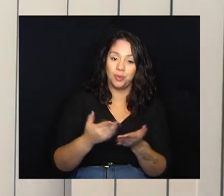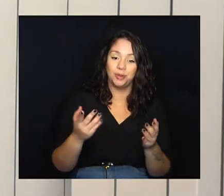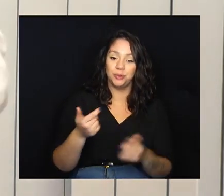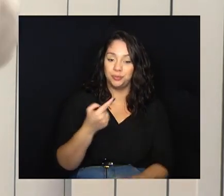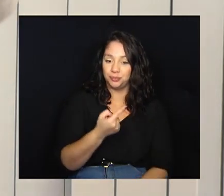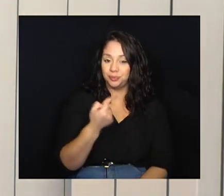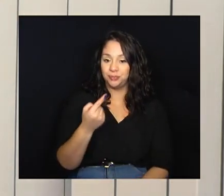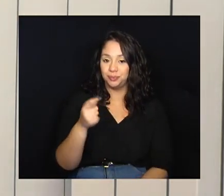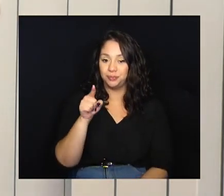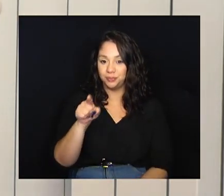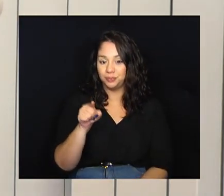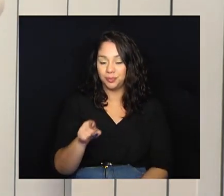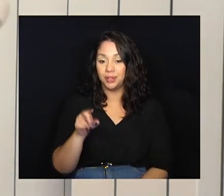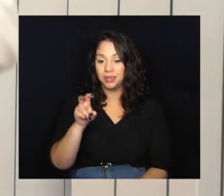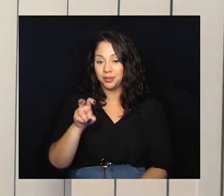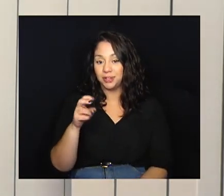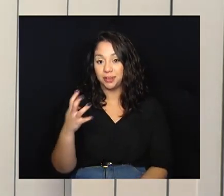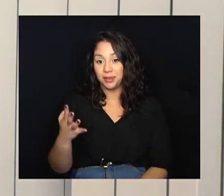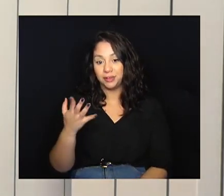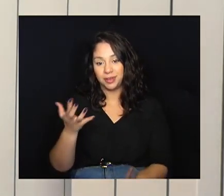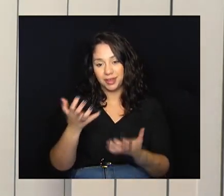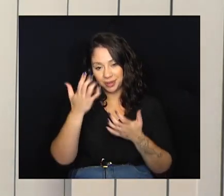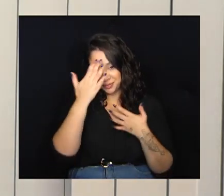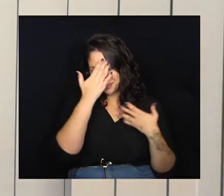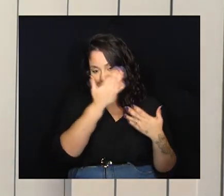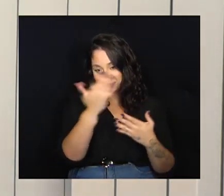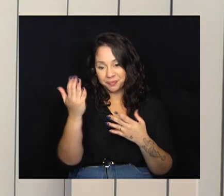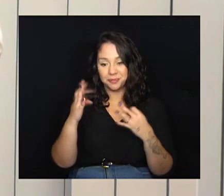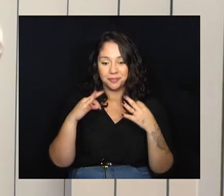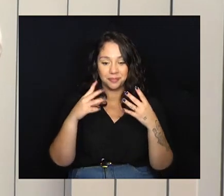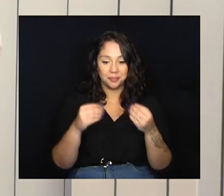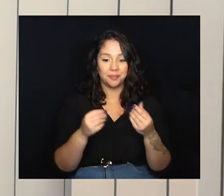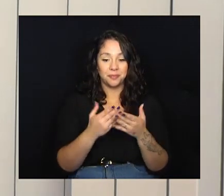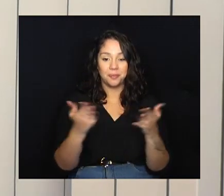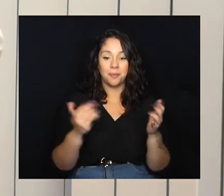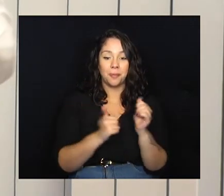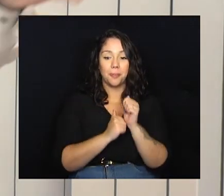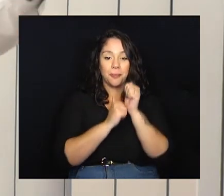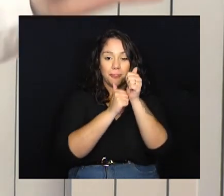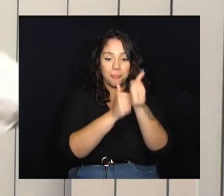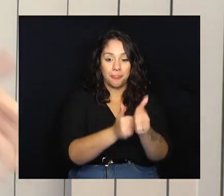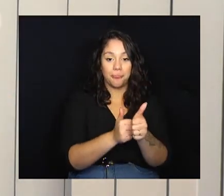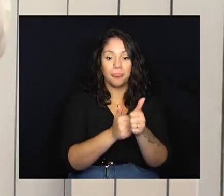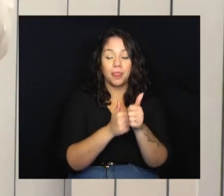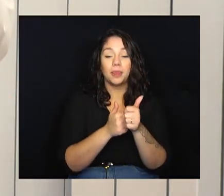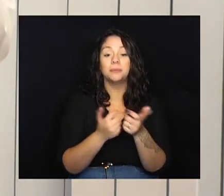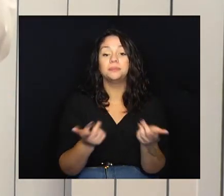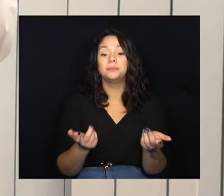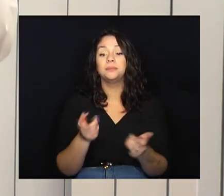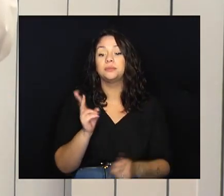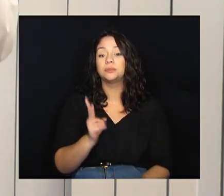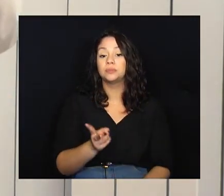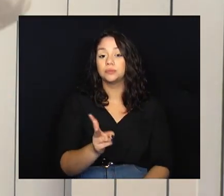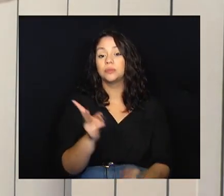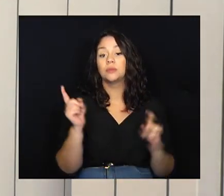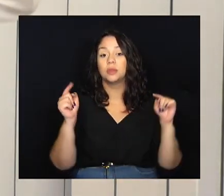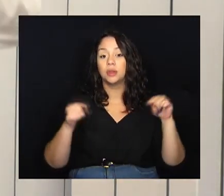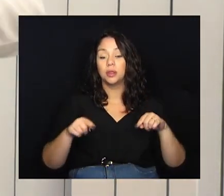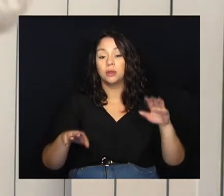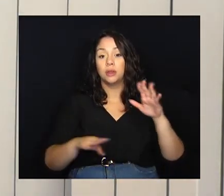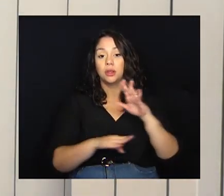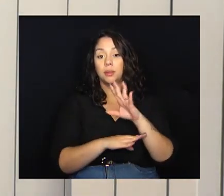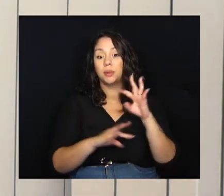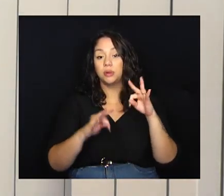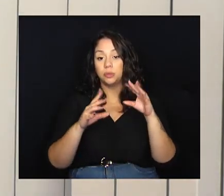mais 54 minutos Quero agradecer todo mundo que tá na nossa companhia na nossa audiência e a gente segue aqui com o nosso Câmara Total